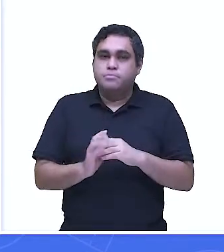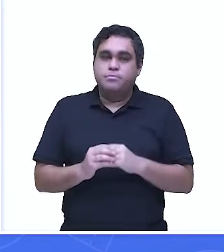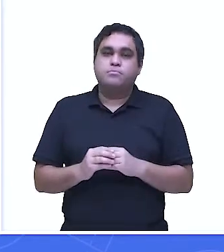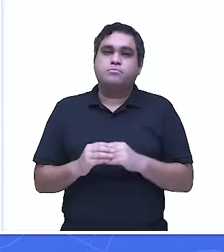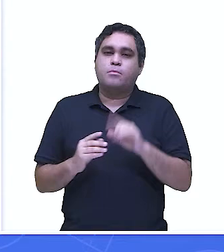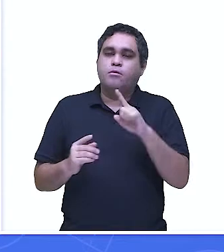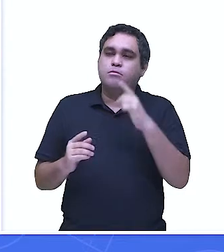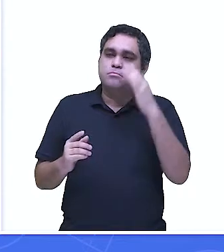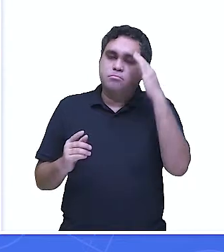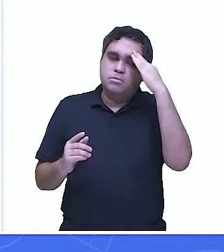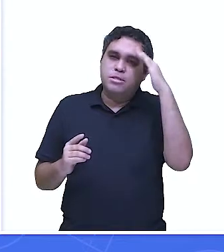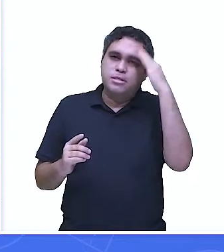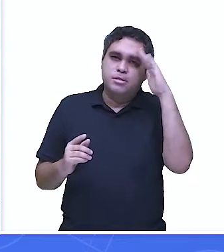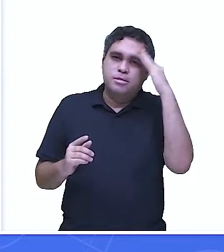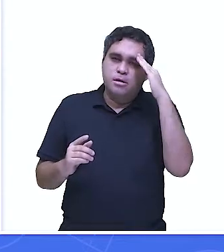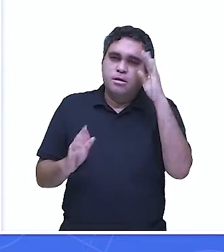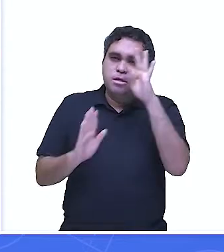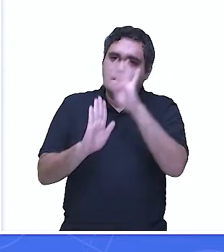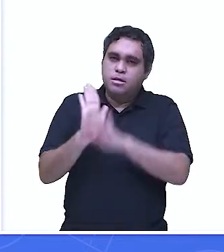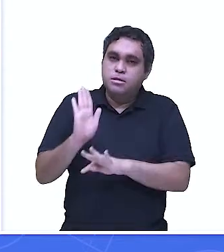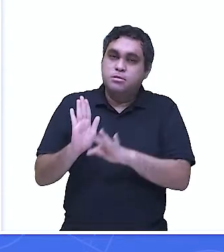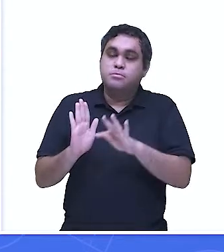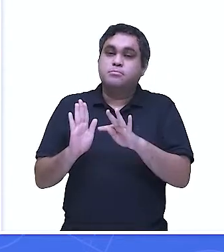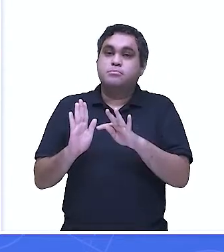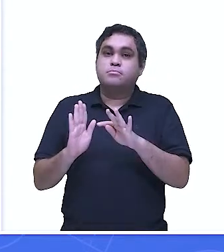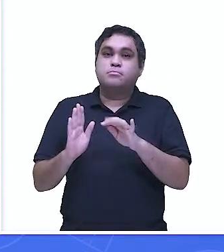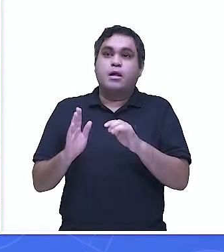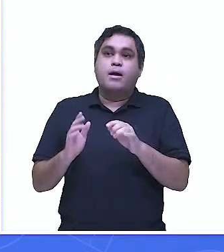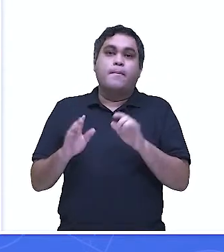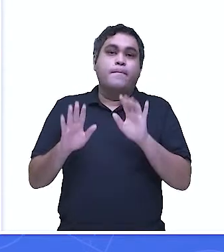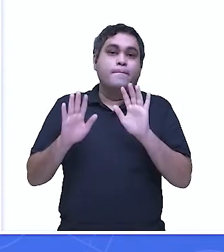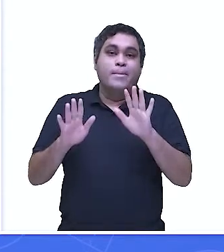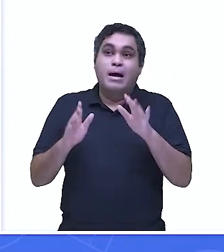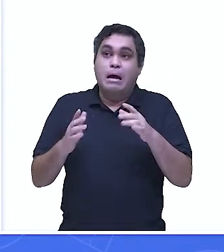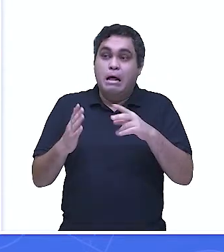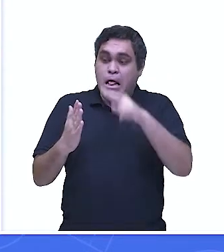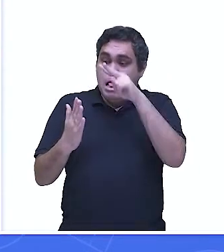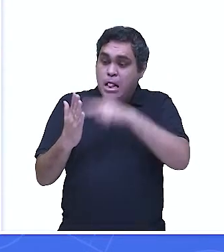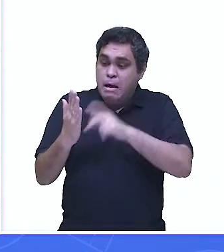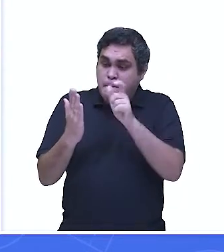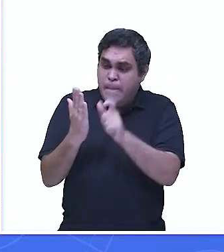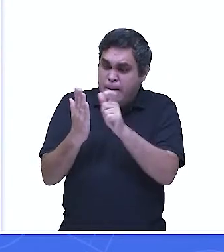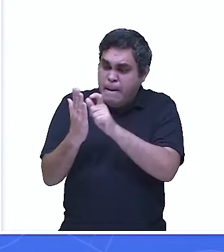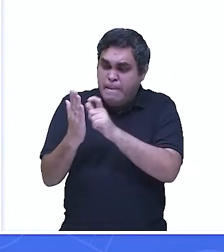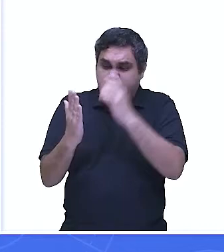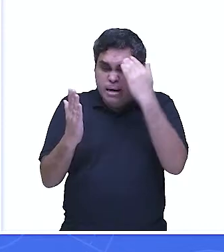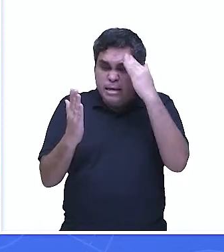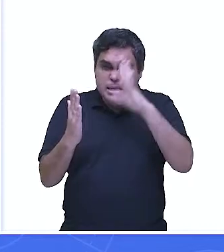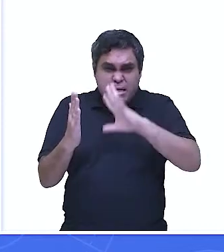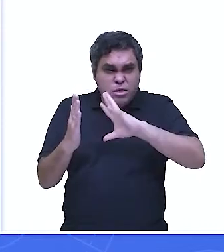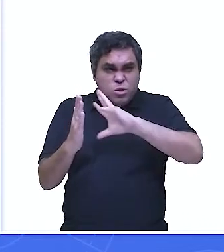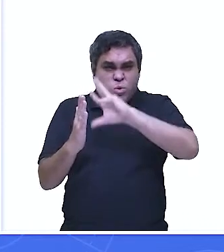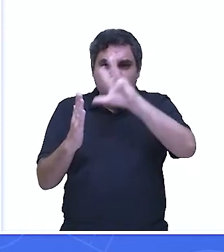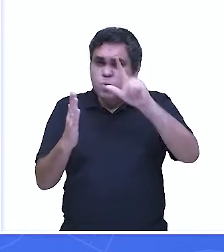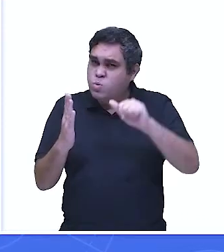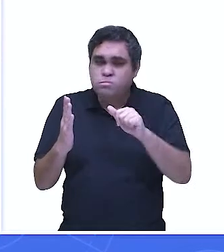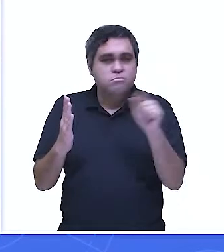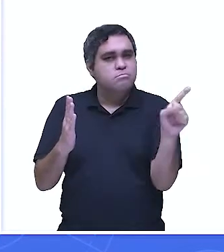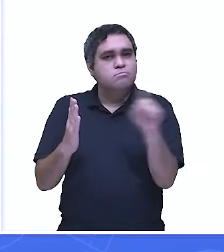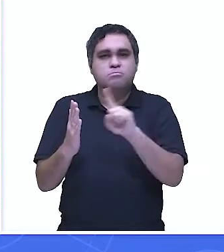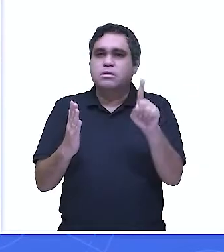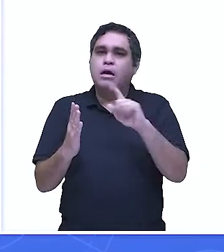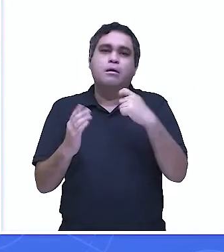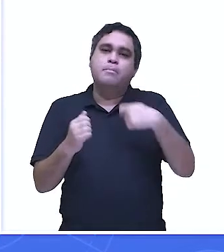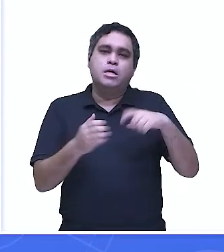um texto, como eu disse para vocês, sem precisar ler palavra por palavra, sem precisar de um dicionário,